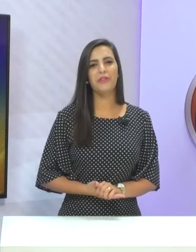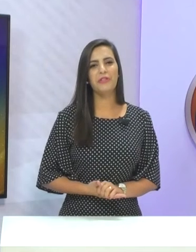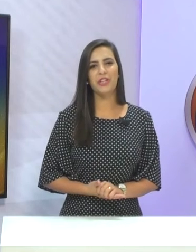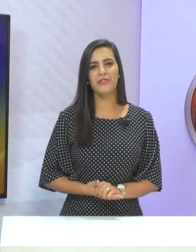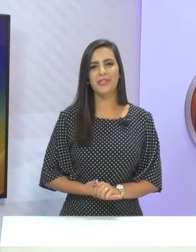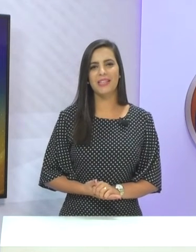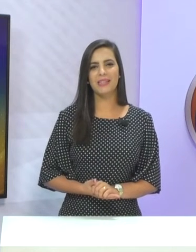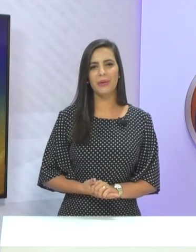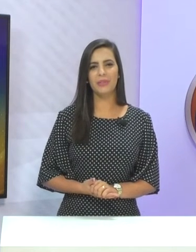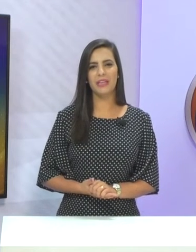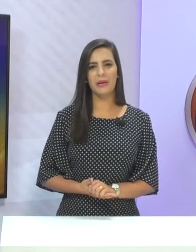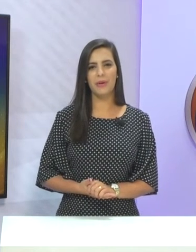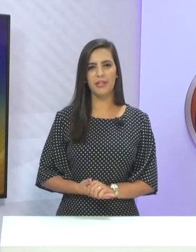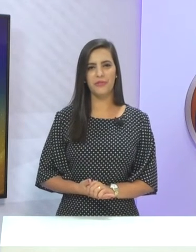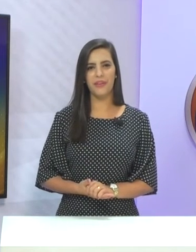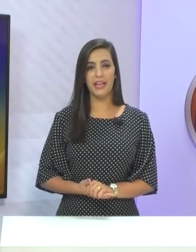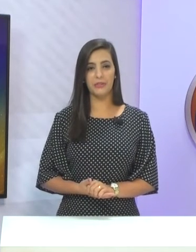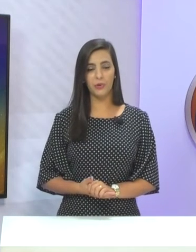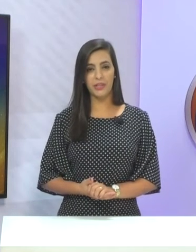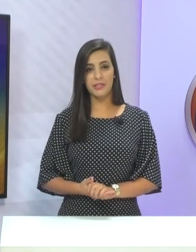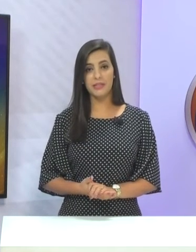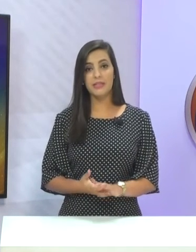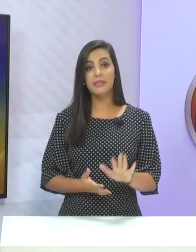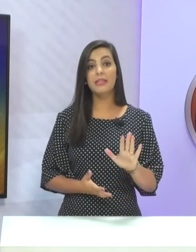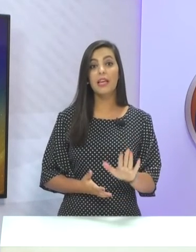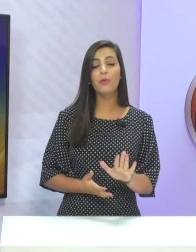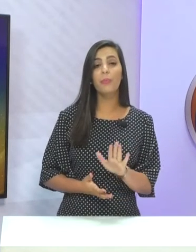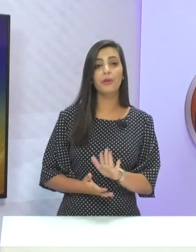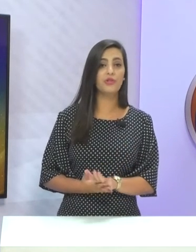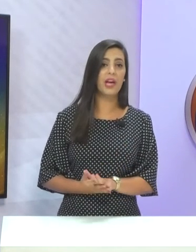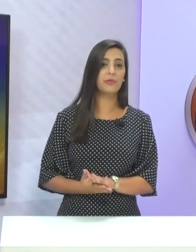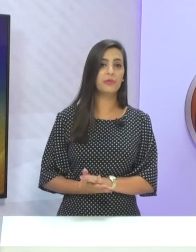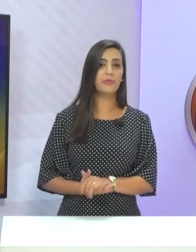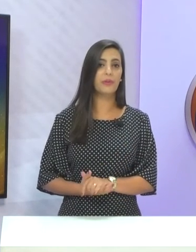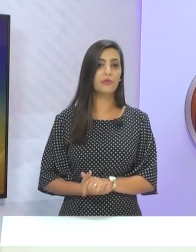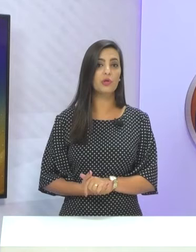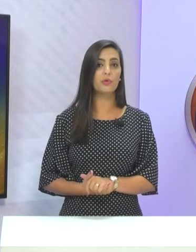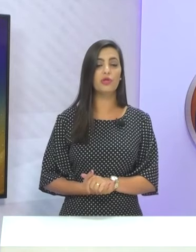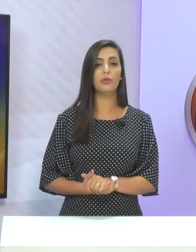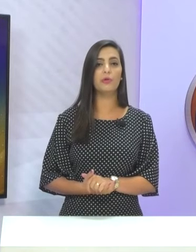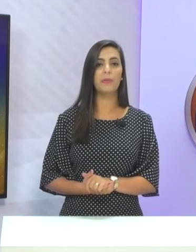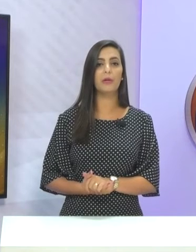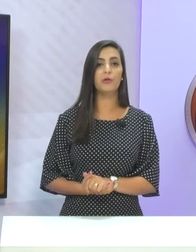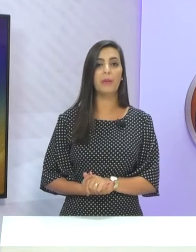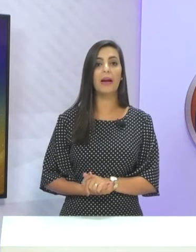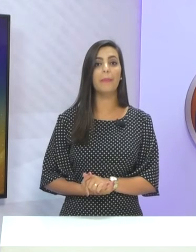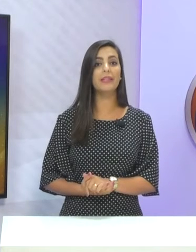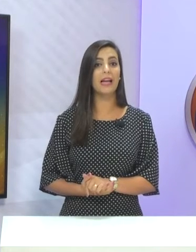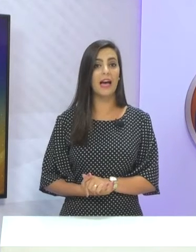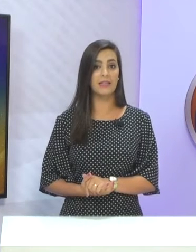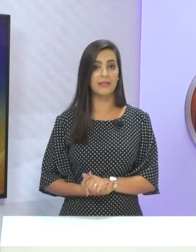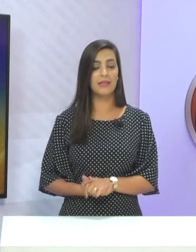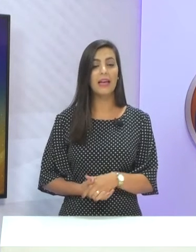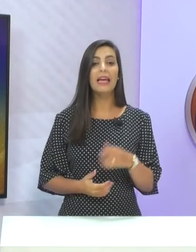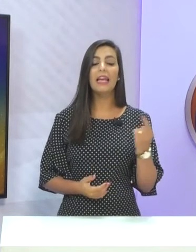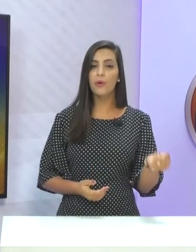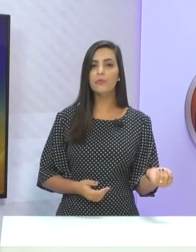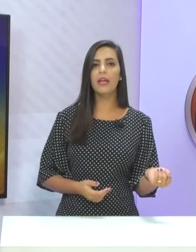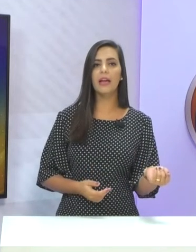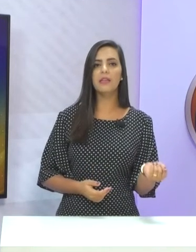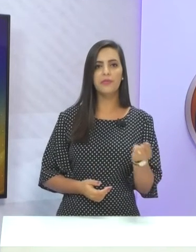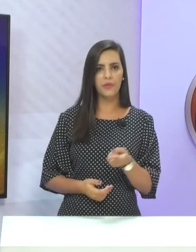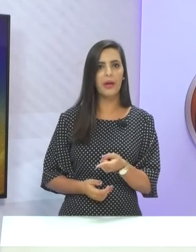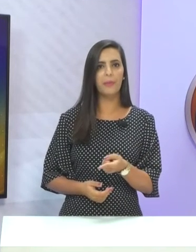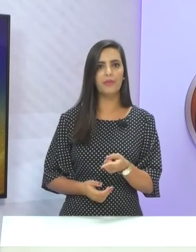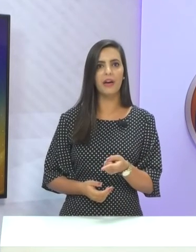E ontem foi dia de sessão na Câmara de Vereadores. Cinco projetos foram discutidos pelos parlamentares e